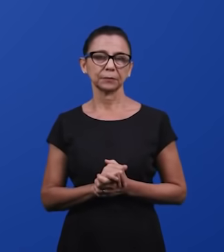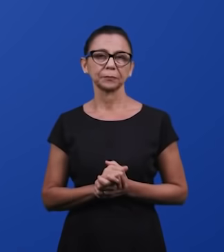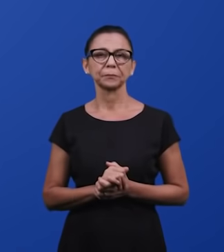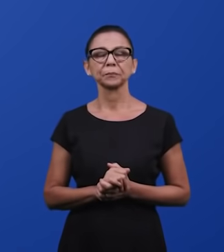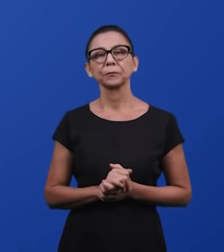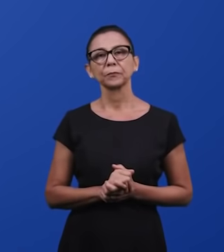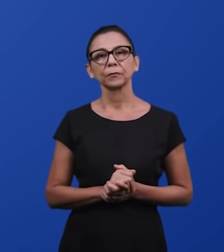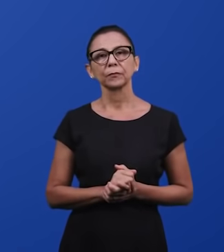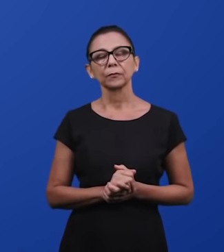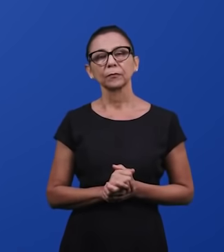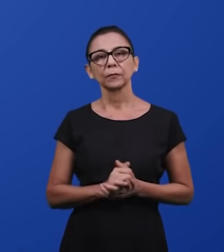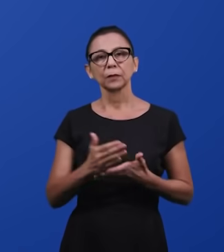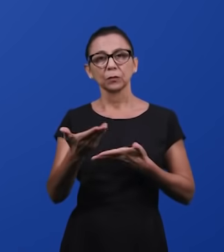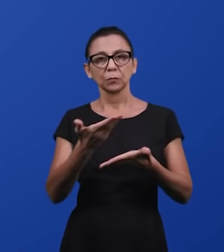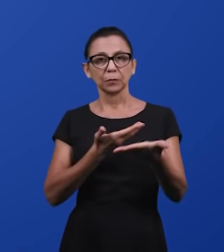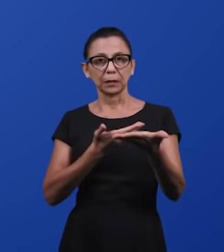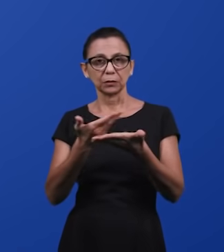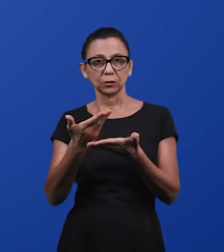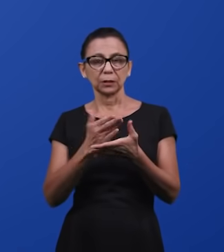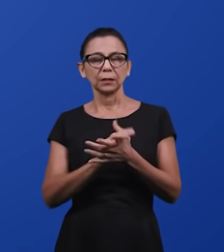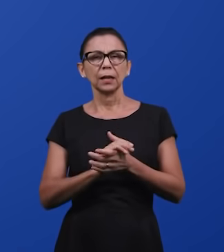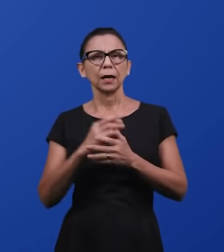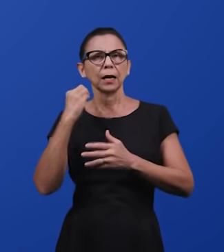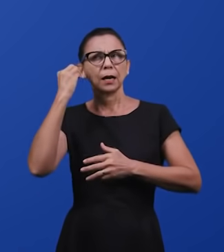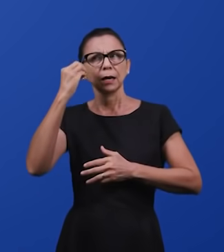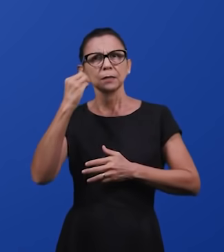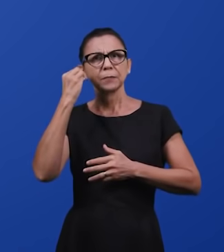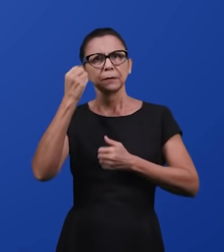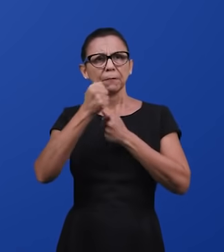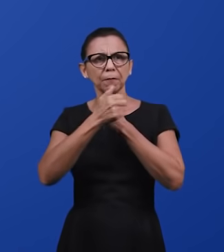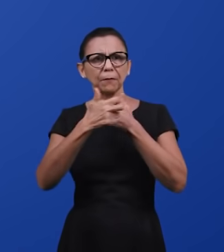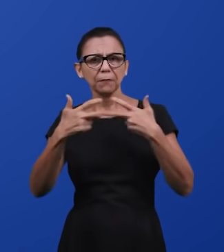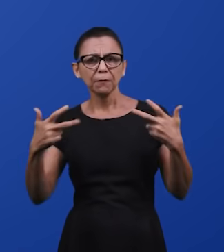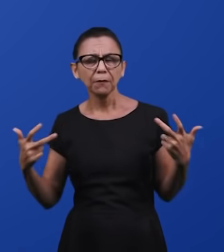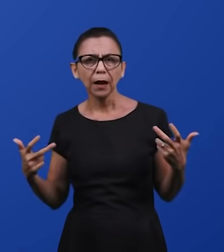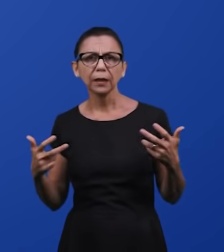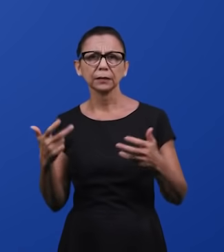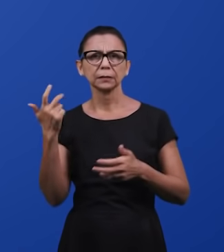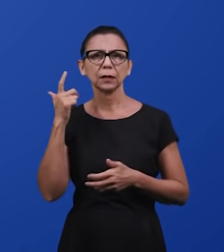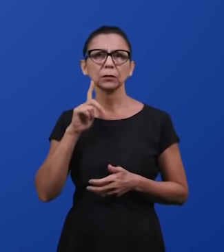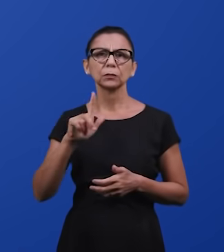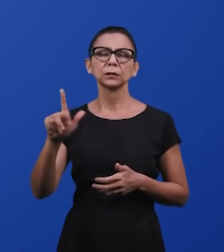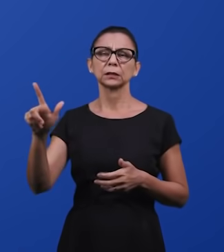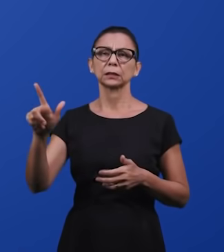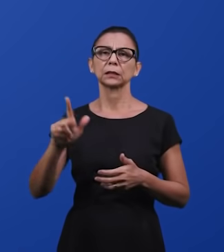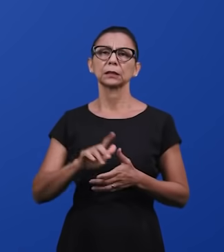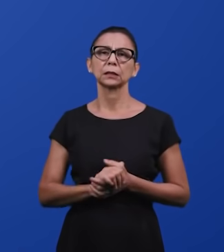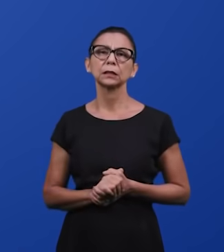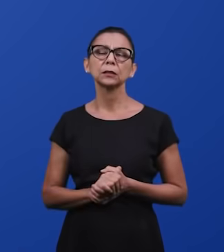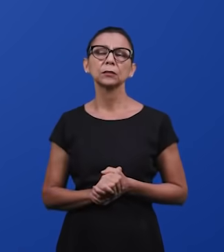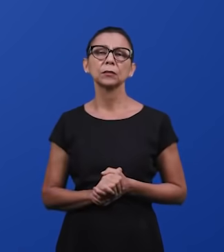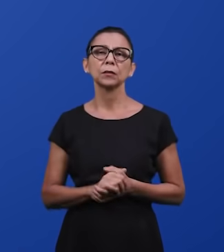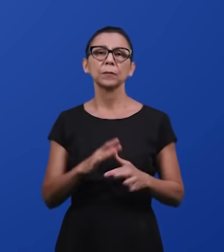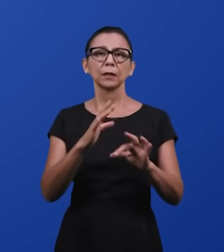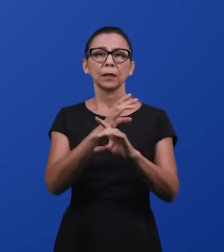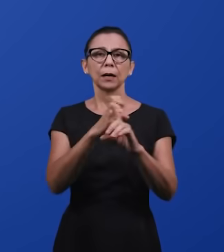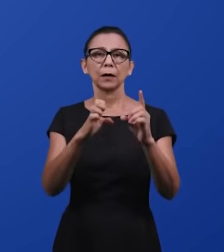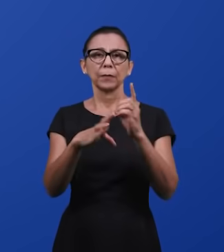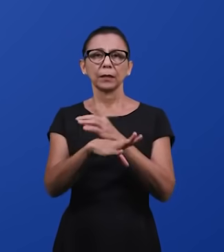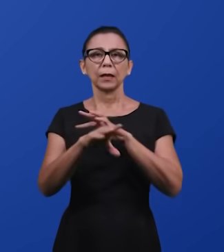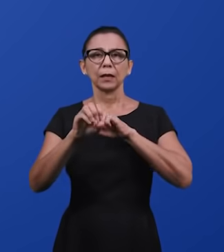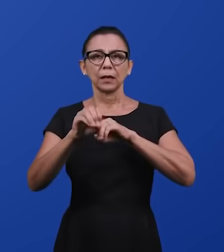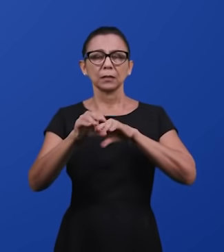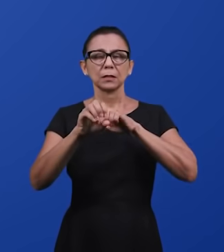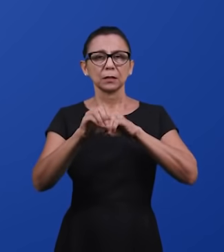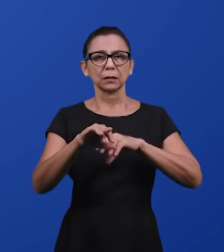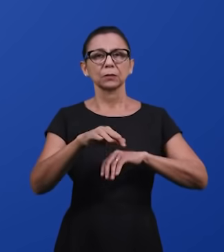Pisoni. Gostaria de compartilhar com os irmãos as grandes experiências alcançadas através dos ensinos transmitidos pela